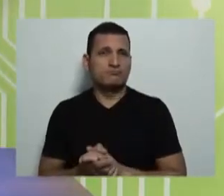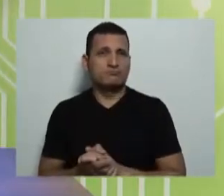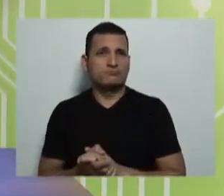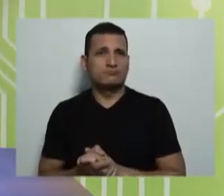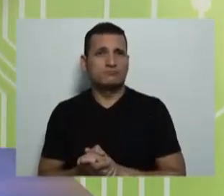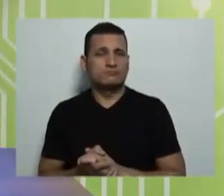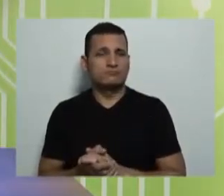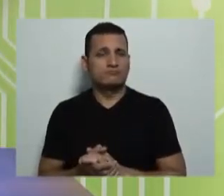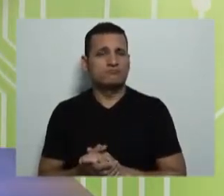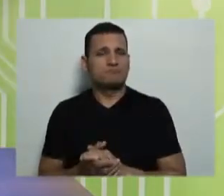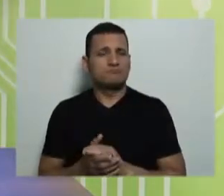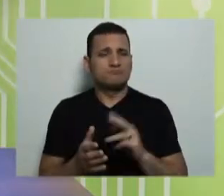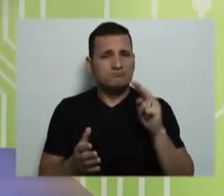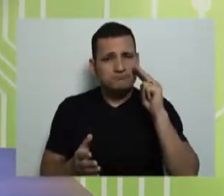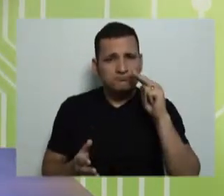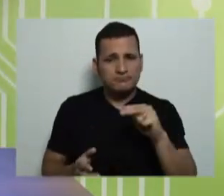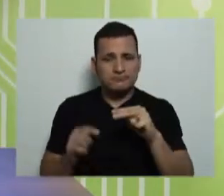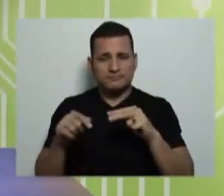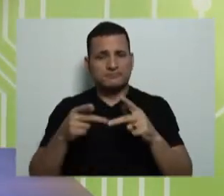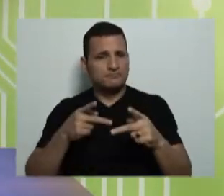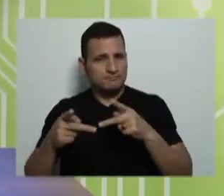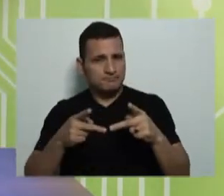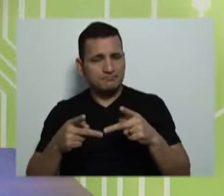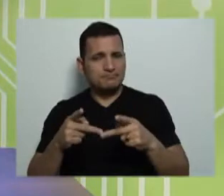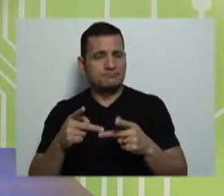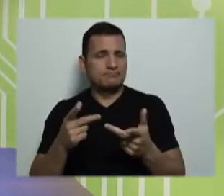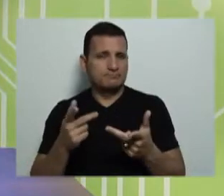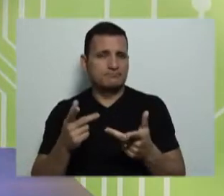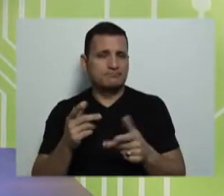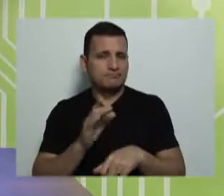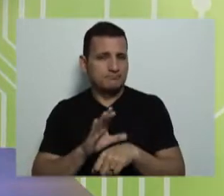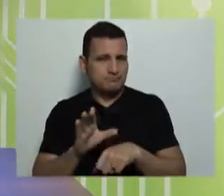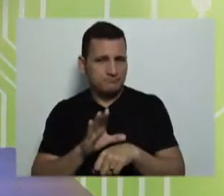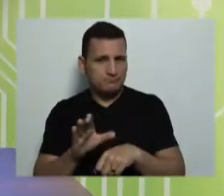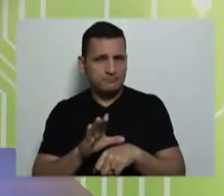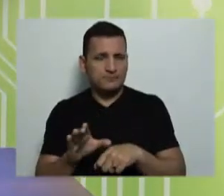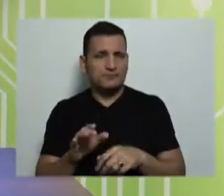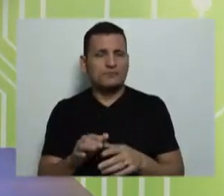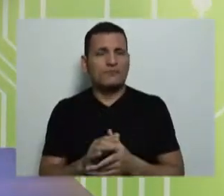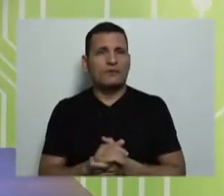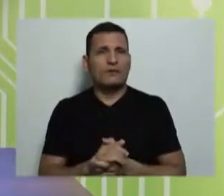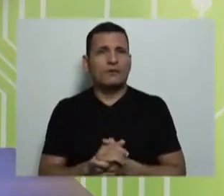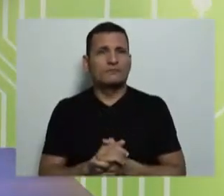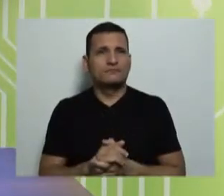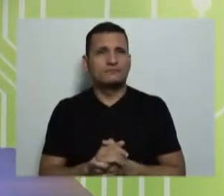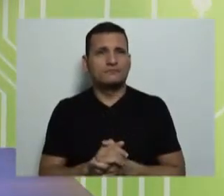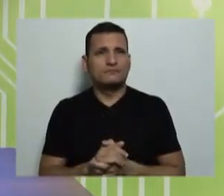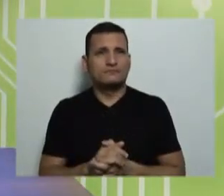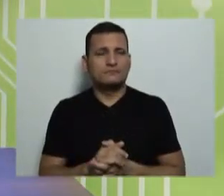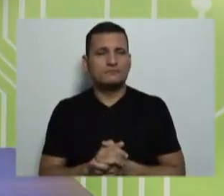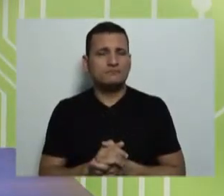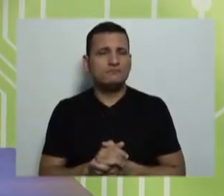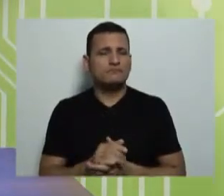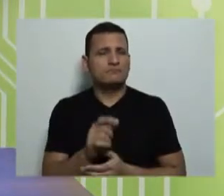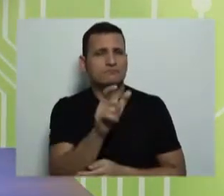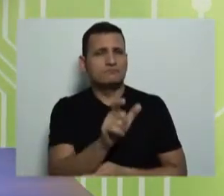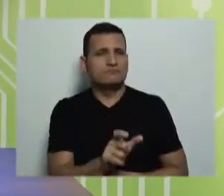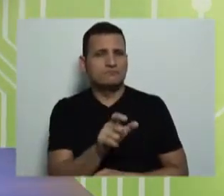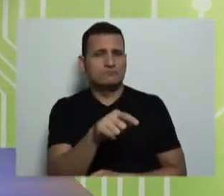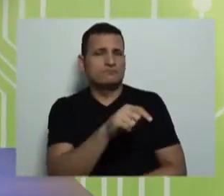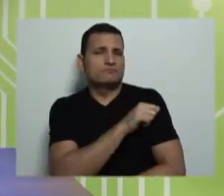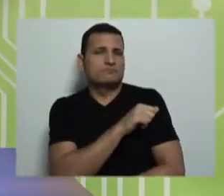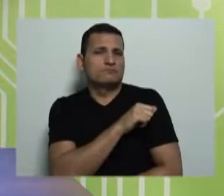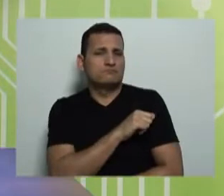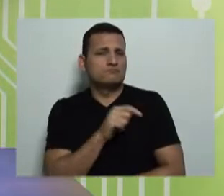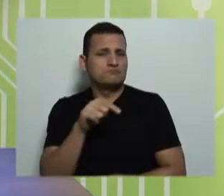olho no projeto pedagógico do curso, considerando quais que são as atividades que vão ser desempenhadas pelo nosso aluno nesse local de